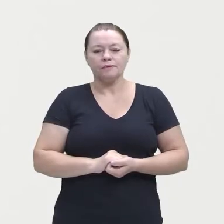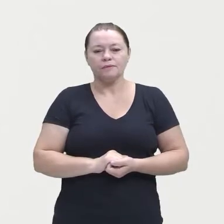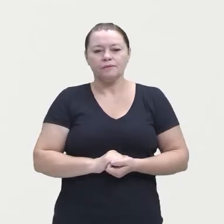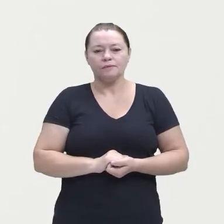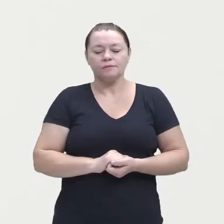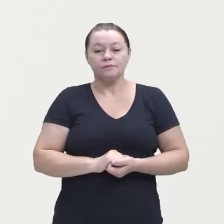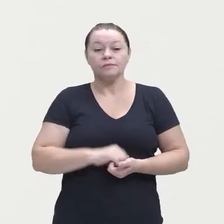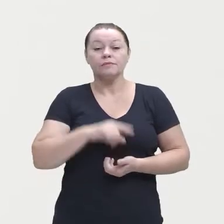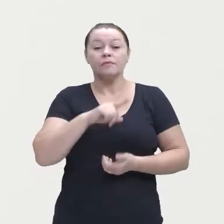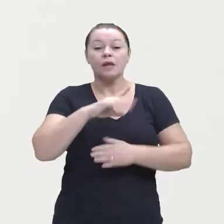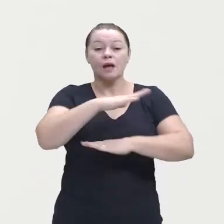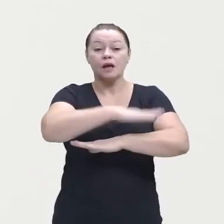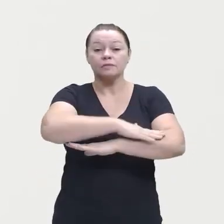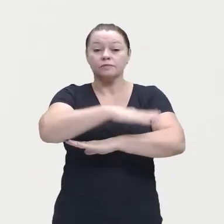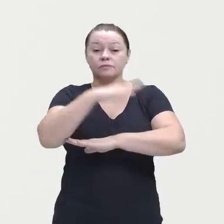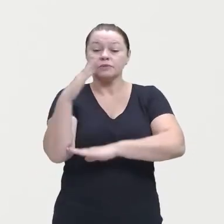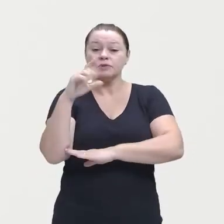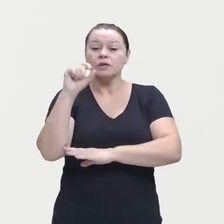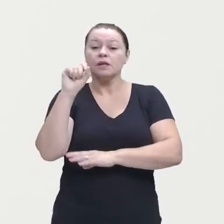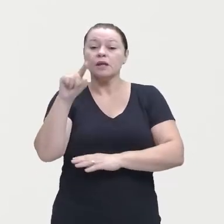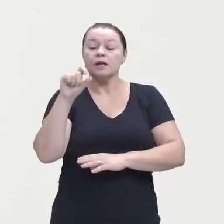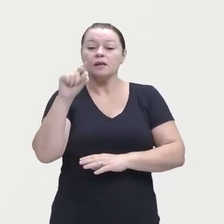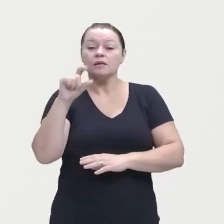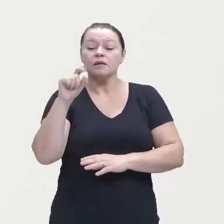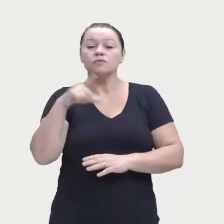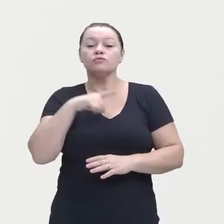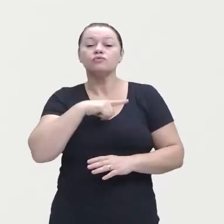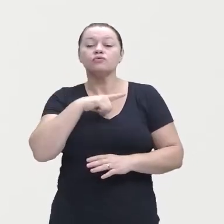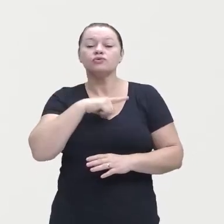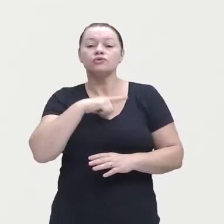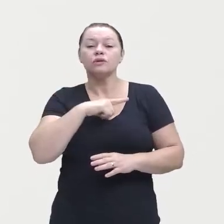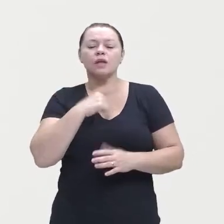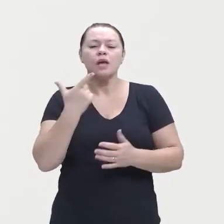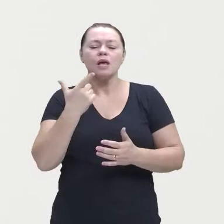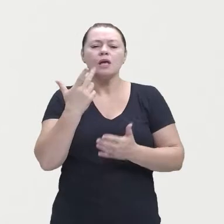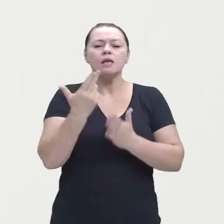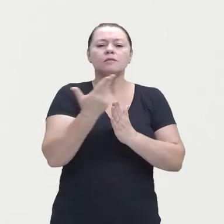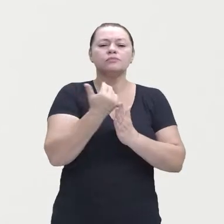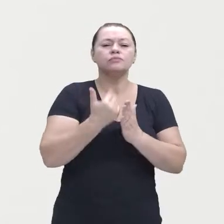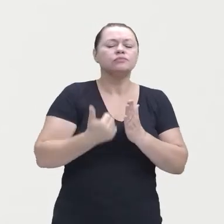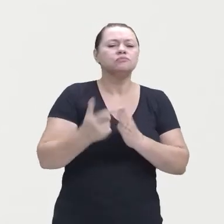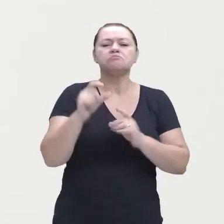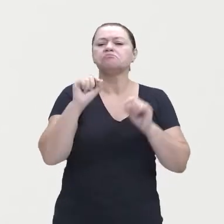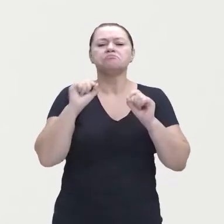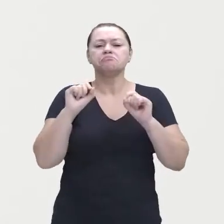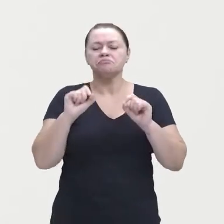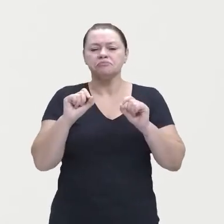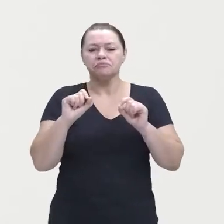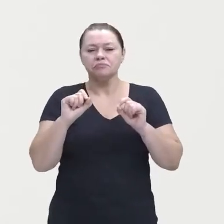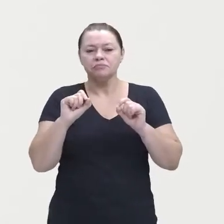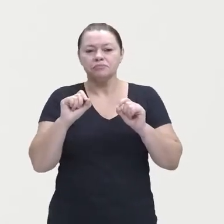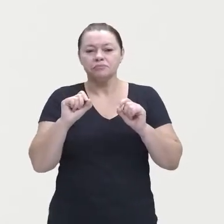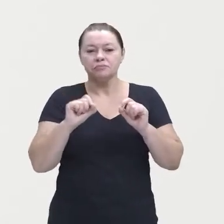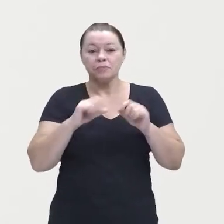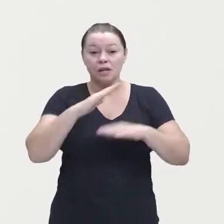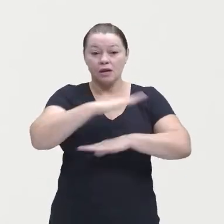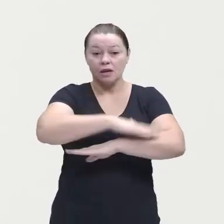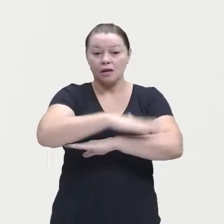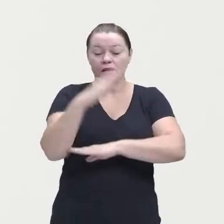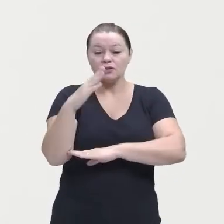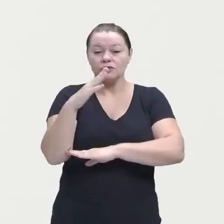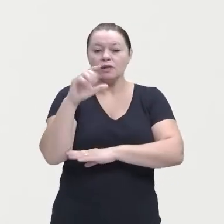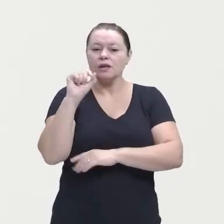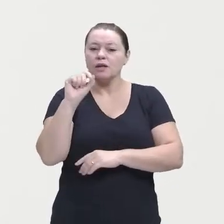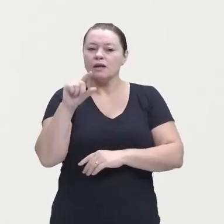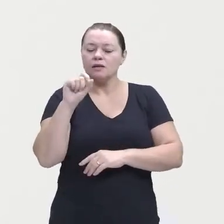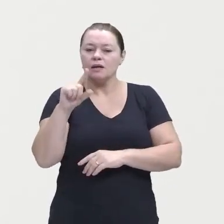As janelas azuis têm o formato de 2. As janelas azuis têm